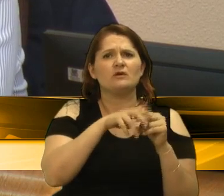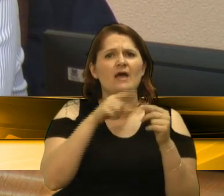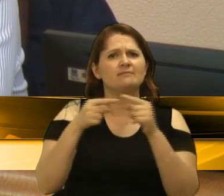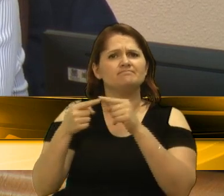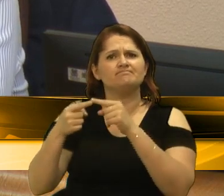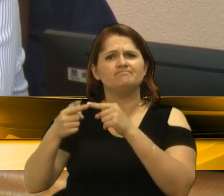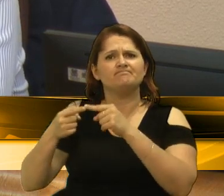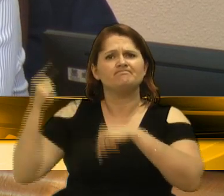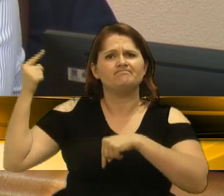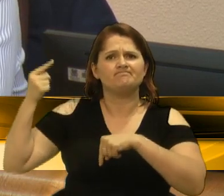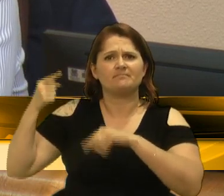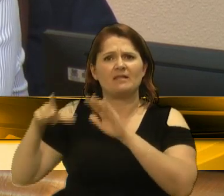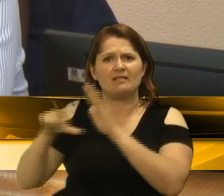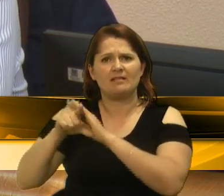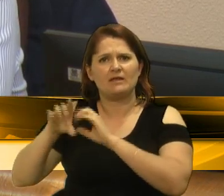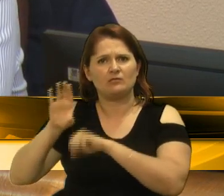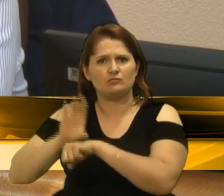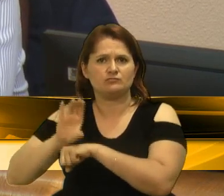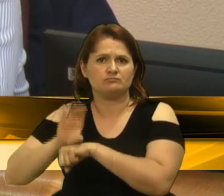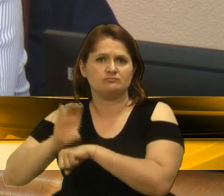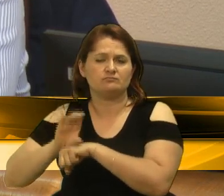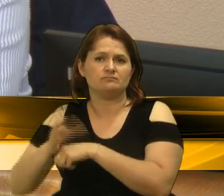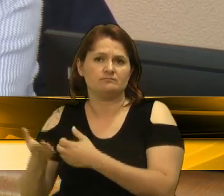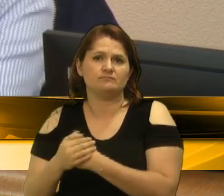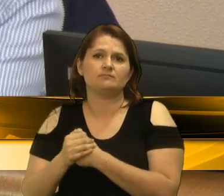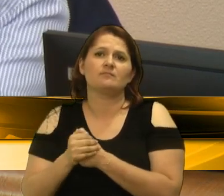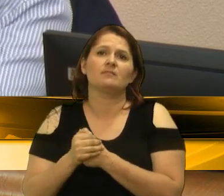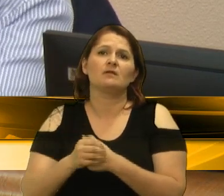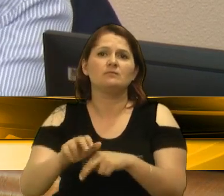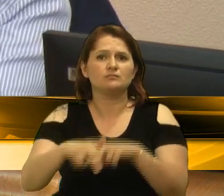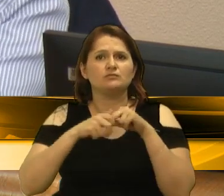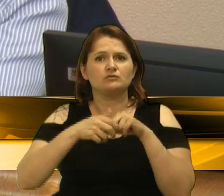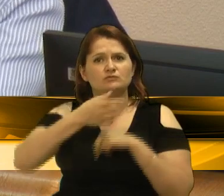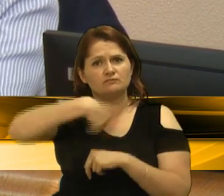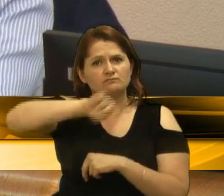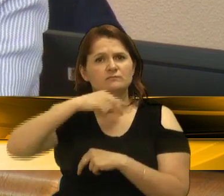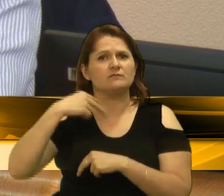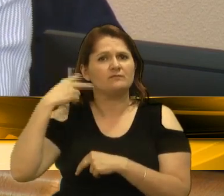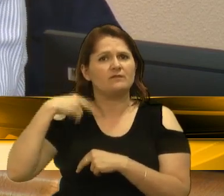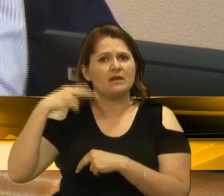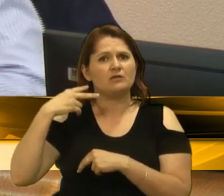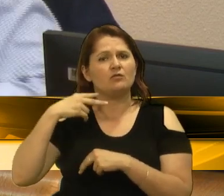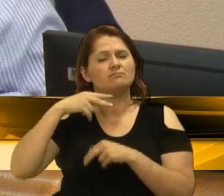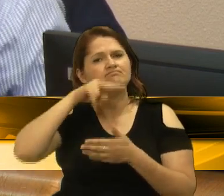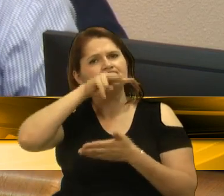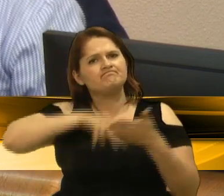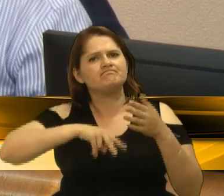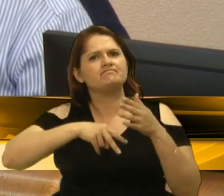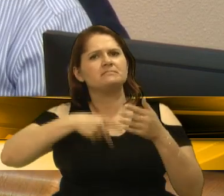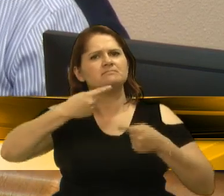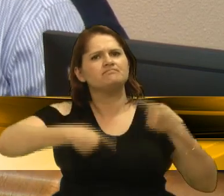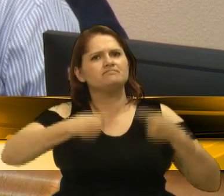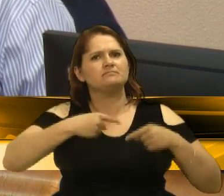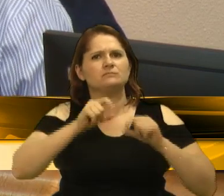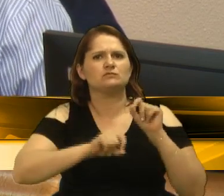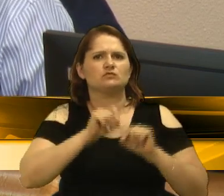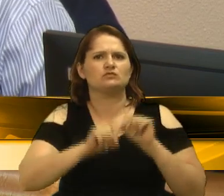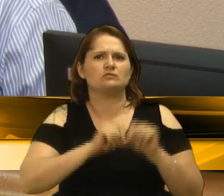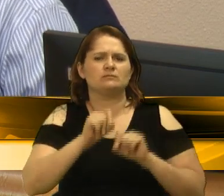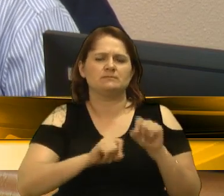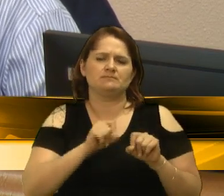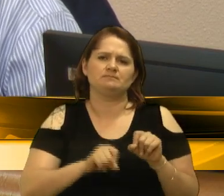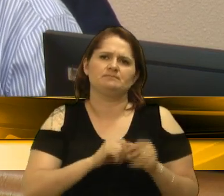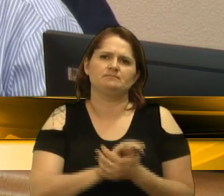exposto, contamos com o apoio dos nobres colegas para a aprovação da matéria. Caxias do Sul, 24 de setembro de 2019, 144 anos